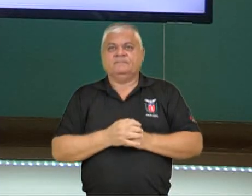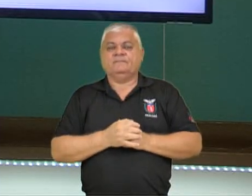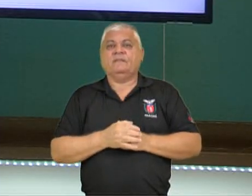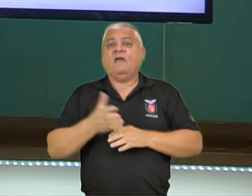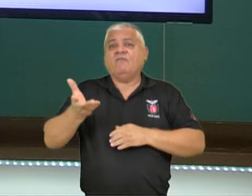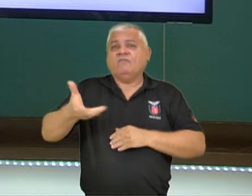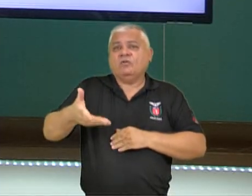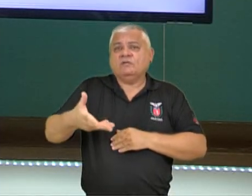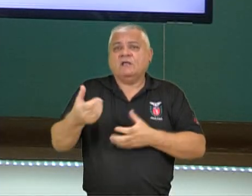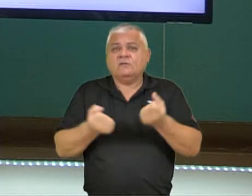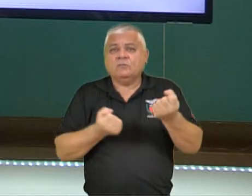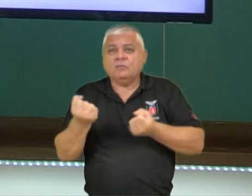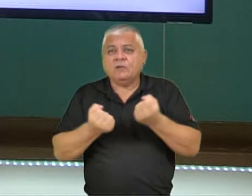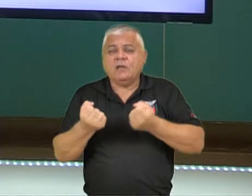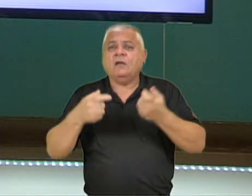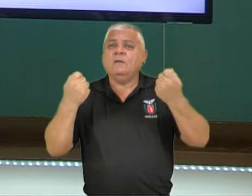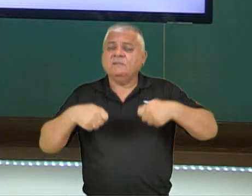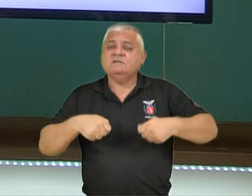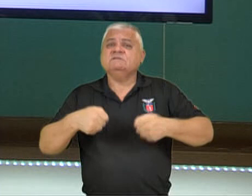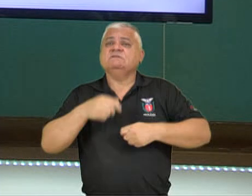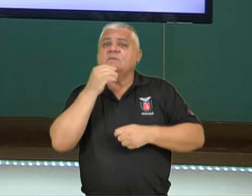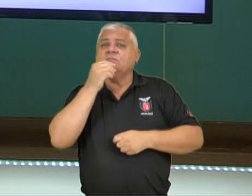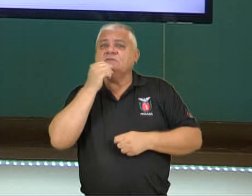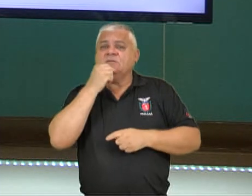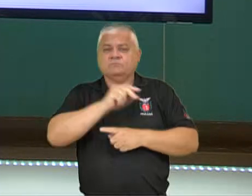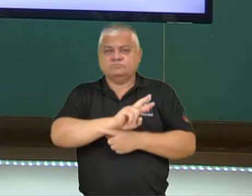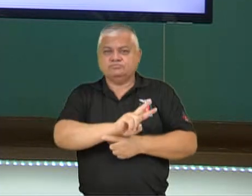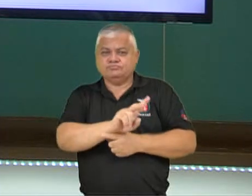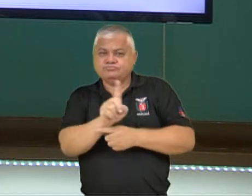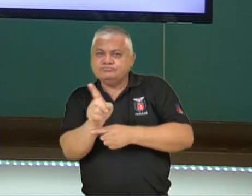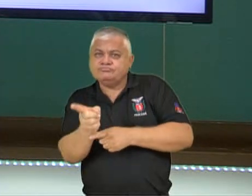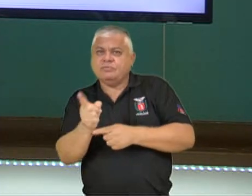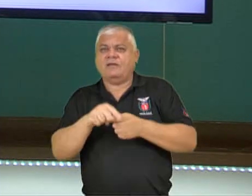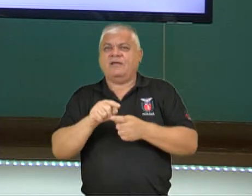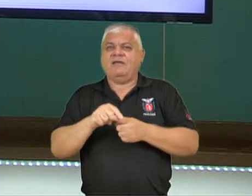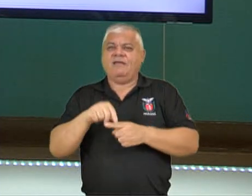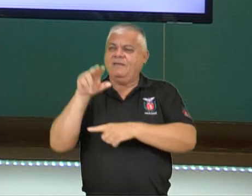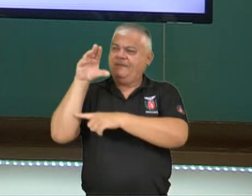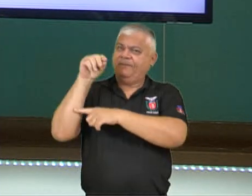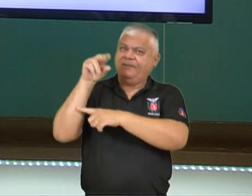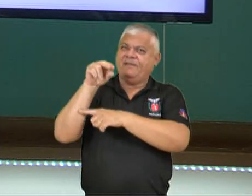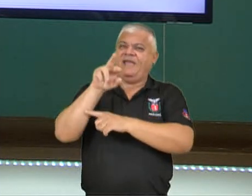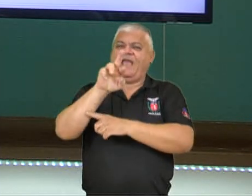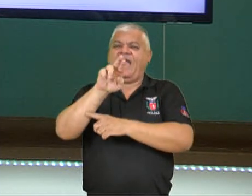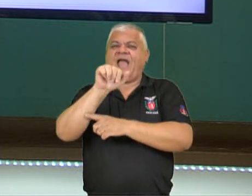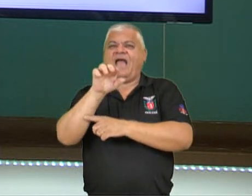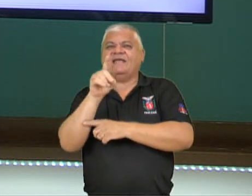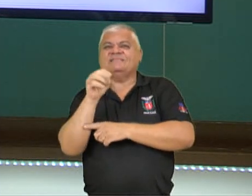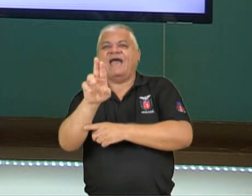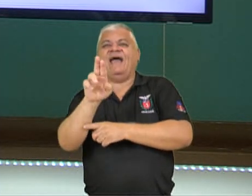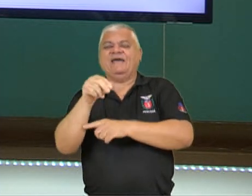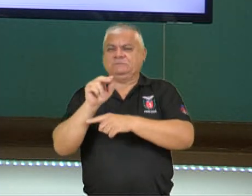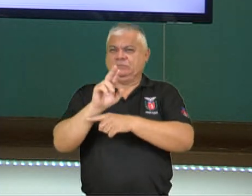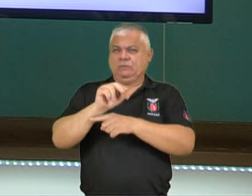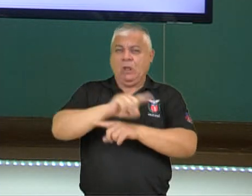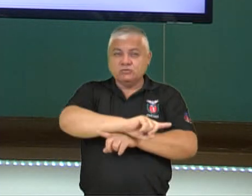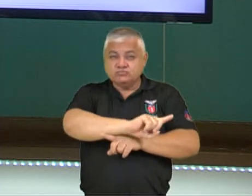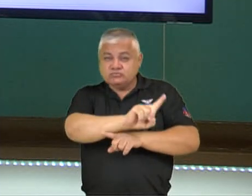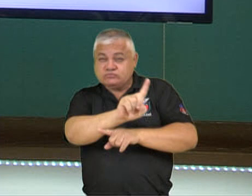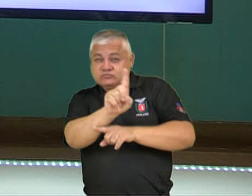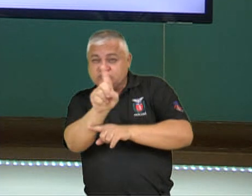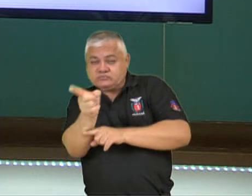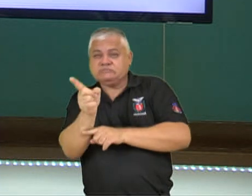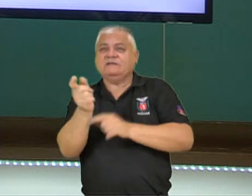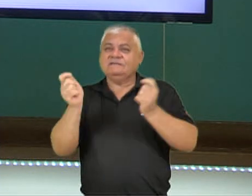um carro, você precisa de instrumentos, como por exemplo um velocímetro, um radar, certo? Que eles vão medir aí a velocidade de um veículo de